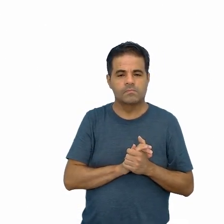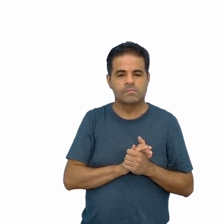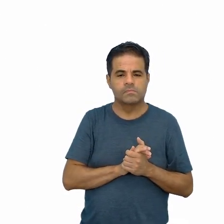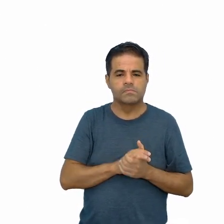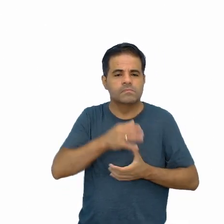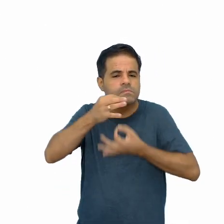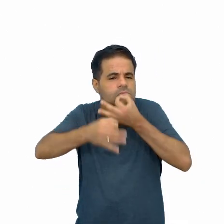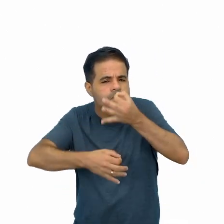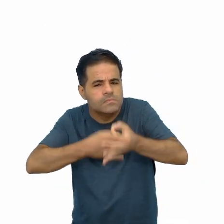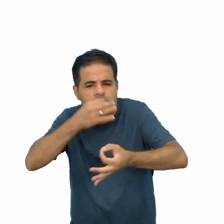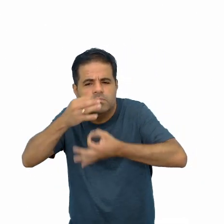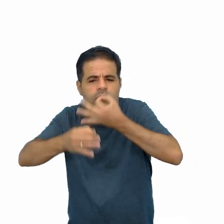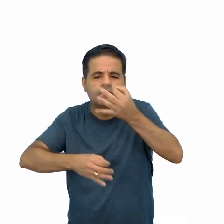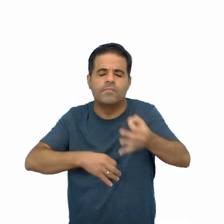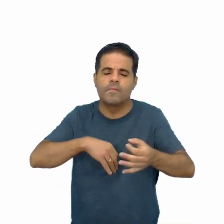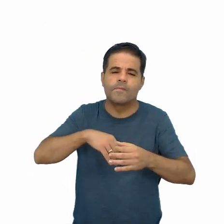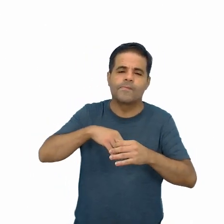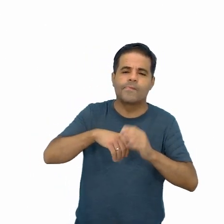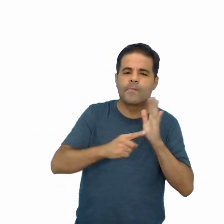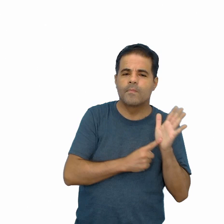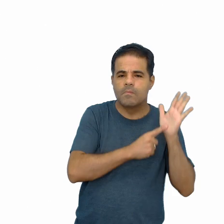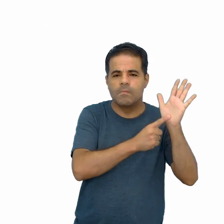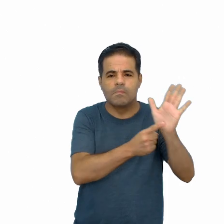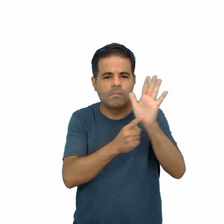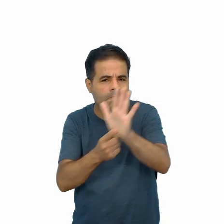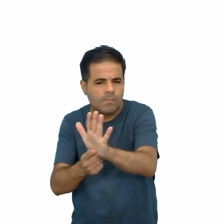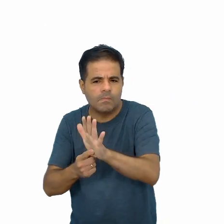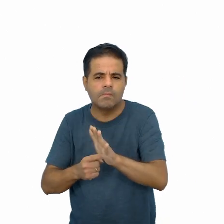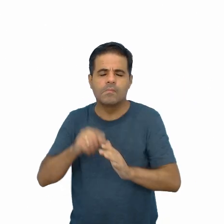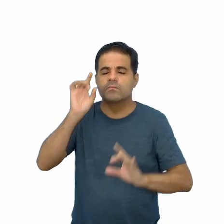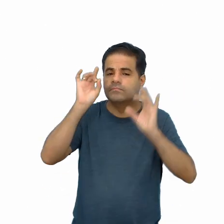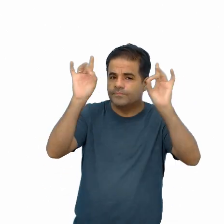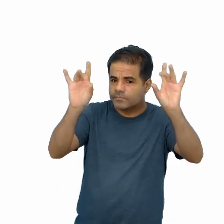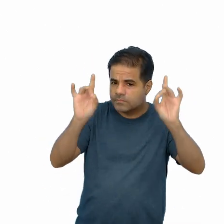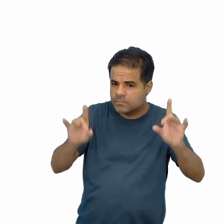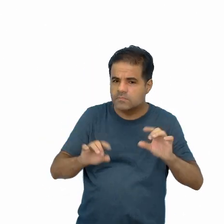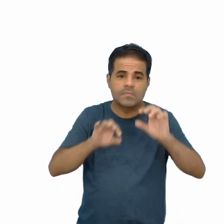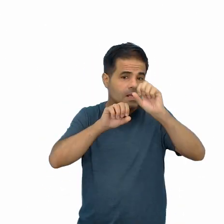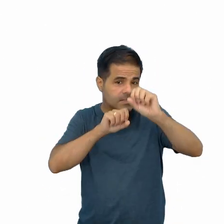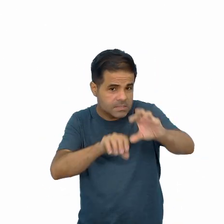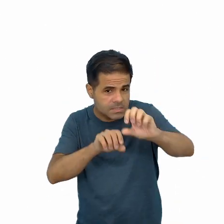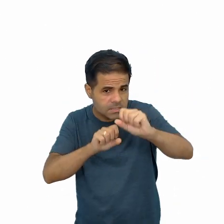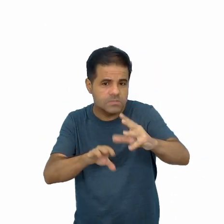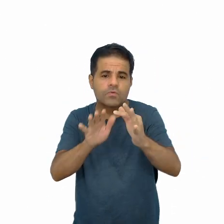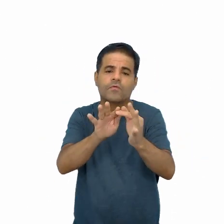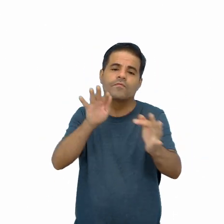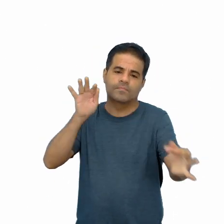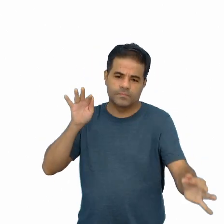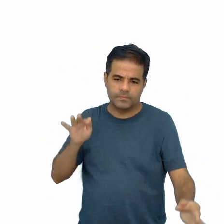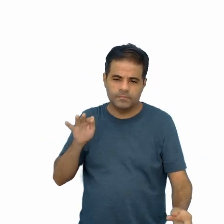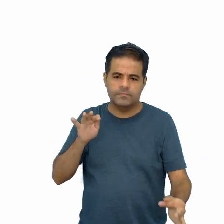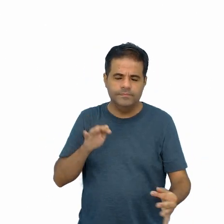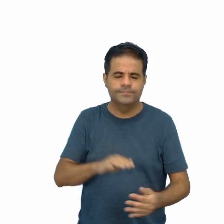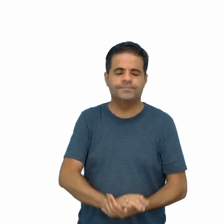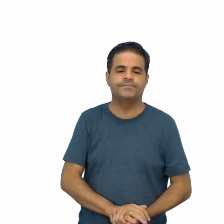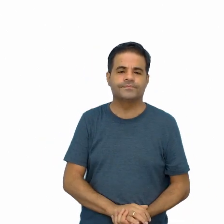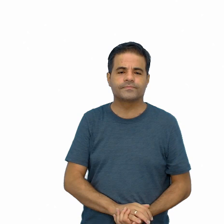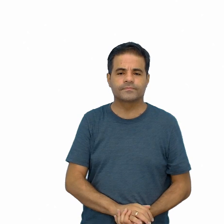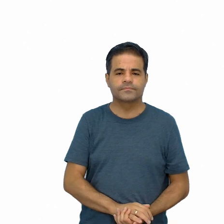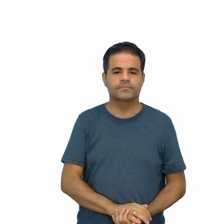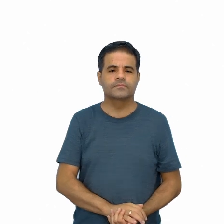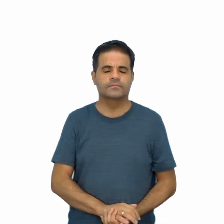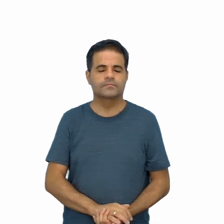essas sugestões de abordagens, né, específicas para o ensino de física. Pode passar para o próximo slide,